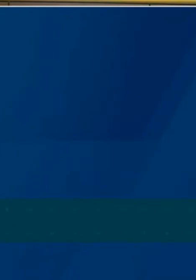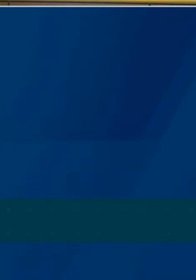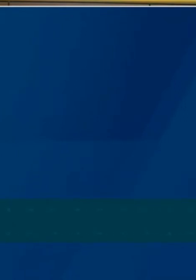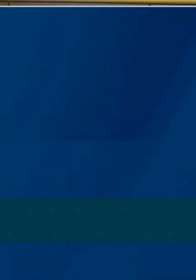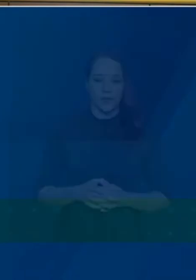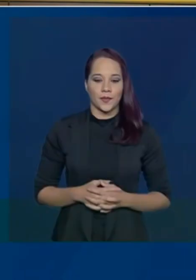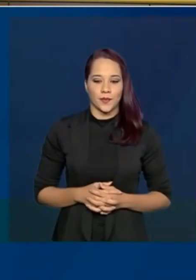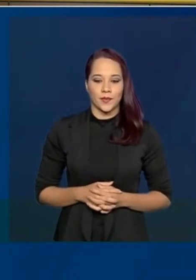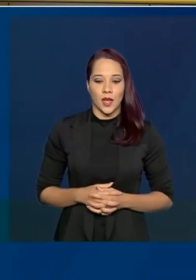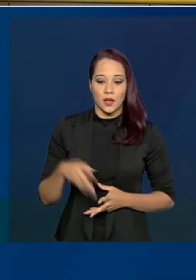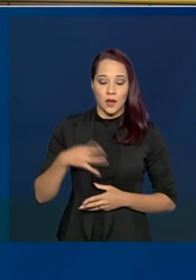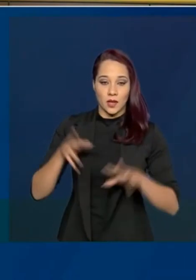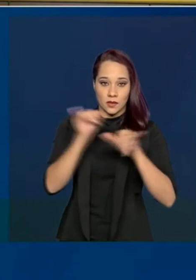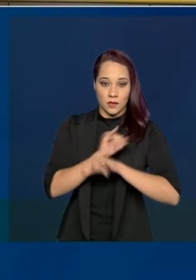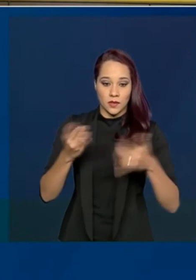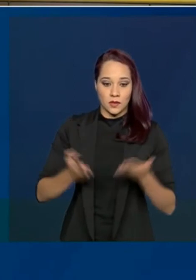são